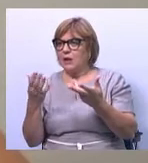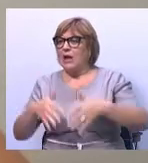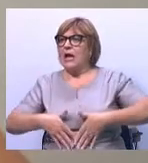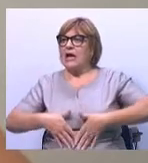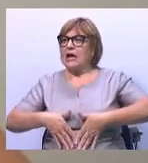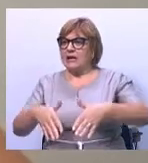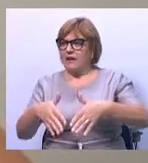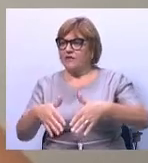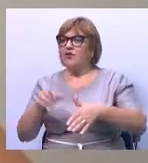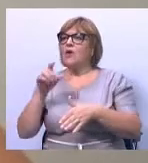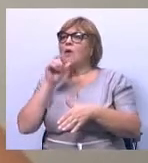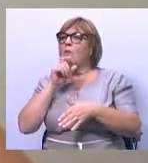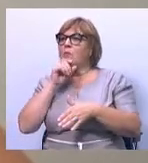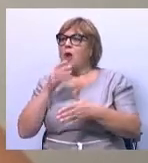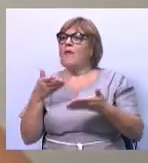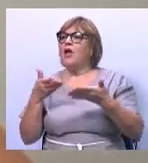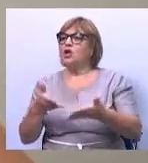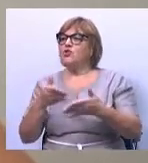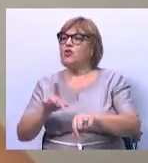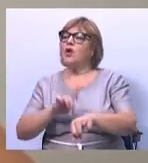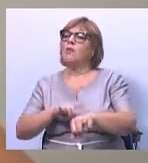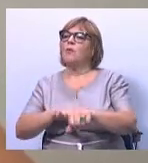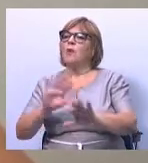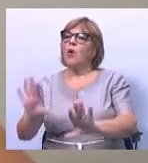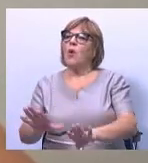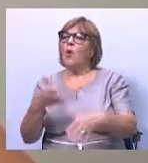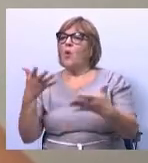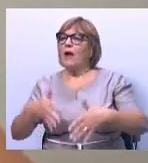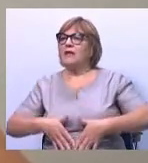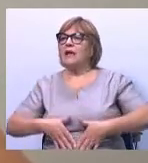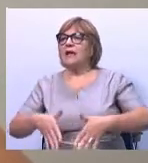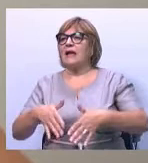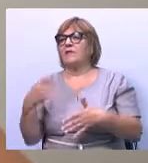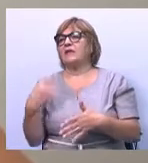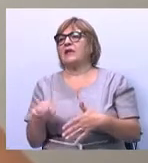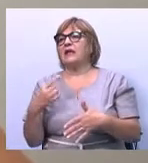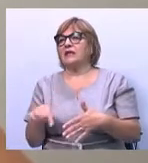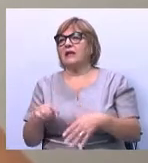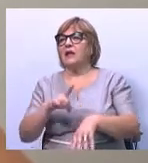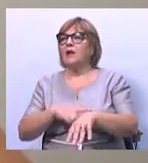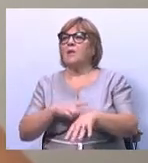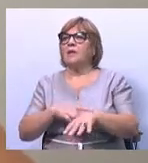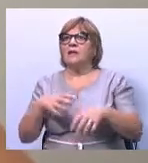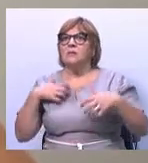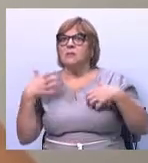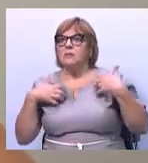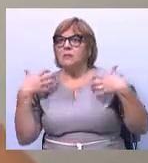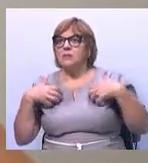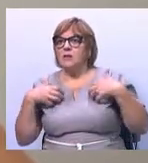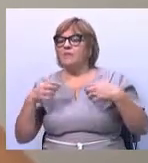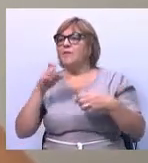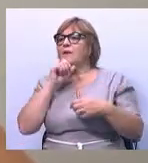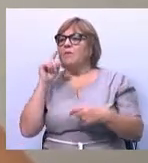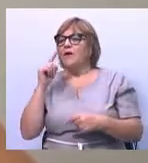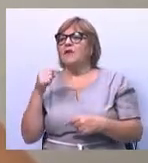grávidas pode ser uma excelente ajuda para os momentos em que a grávida está naqueles momentos de ansiedade. Devemos sempre ter